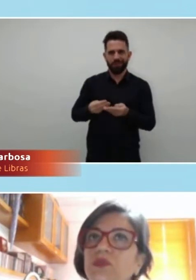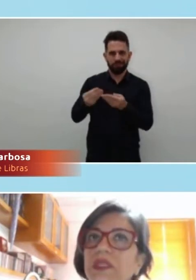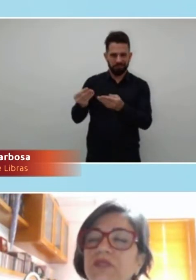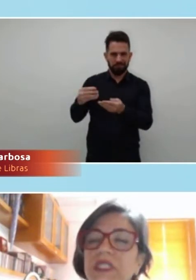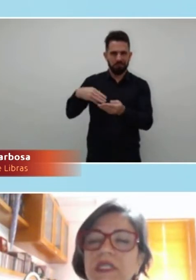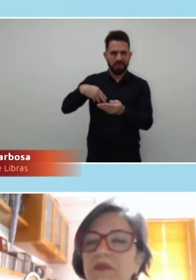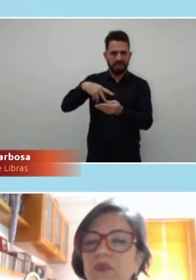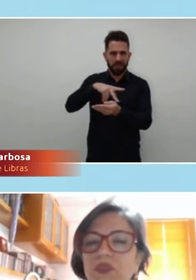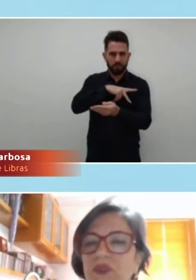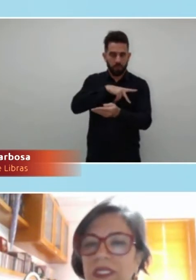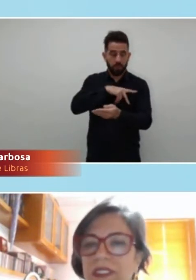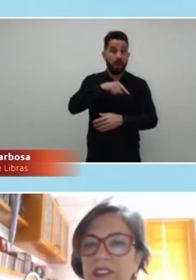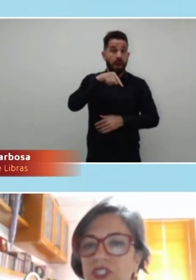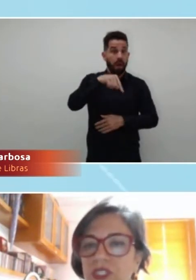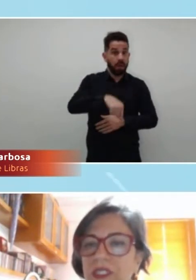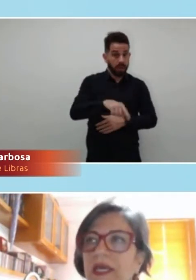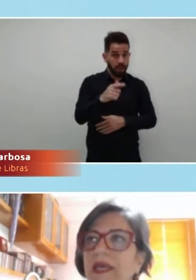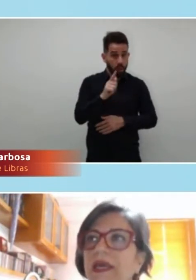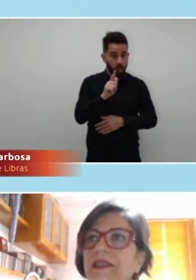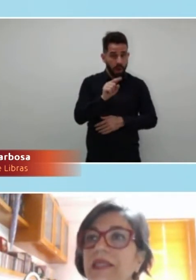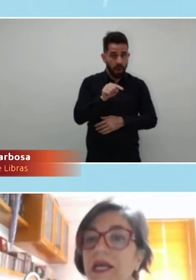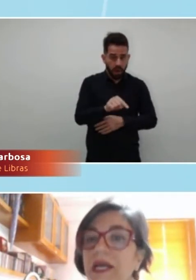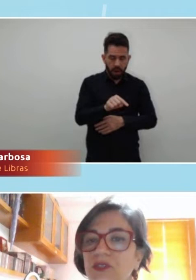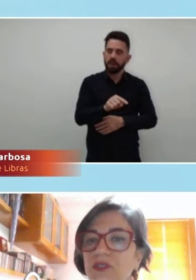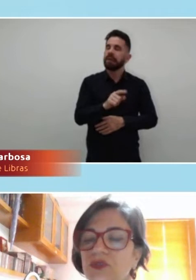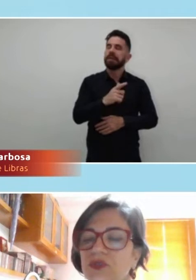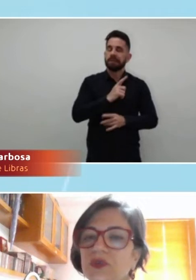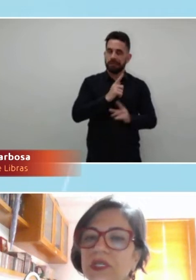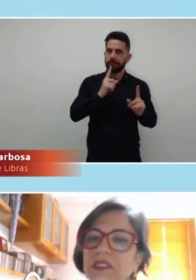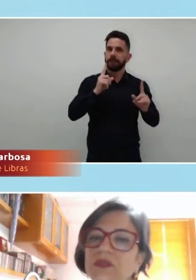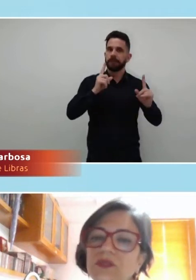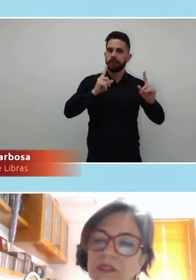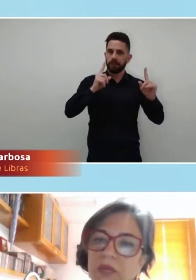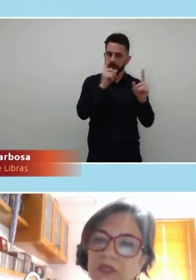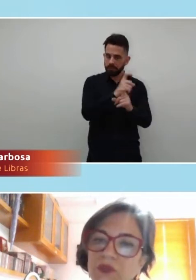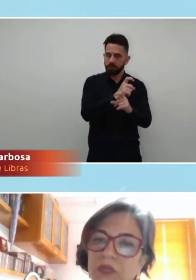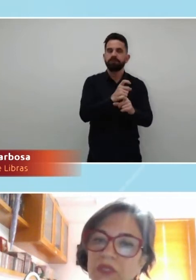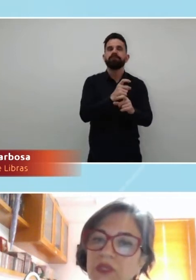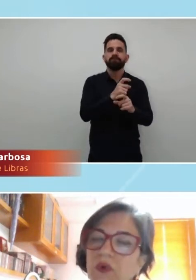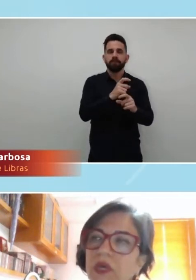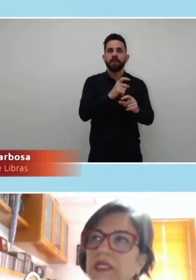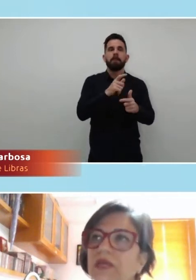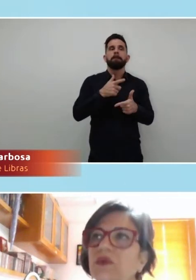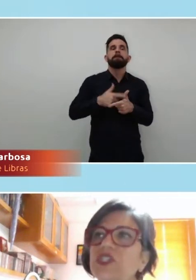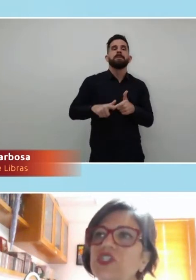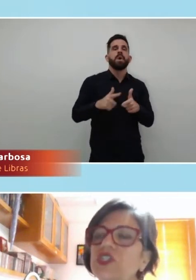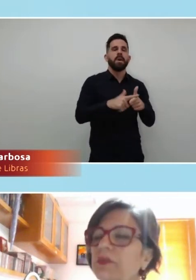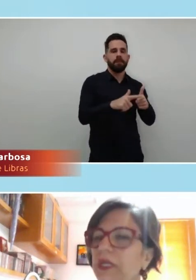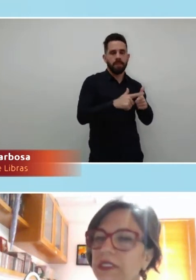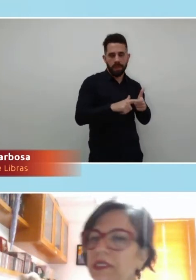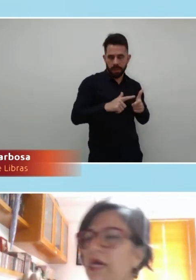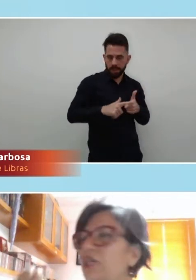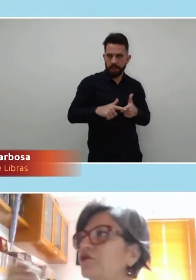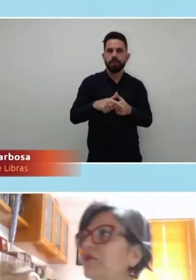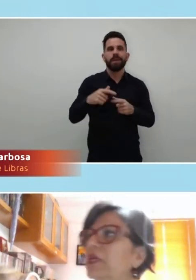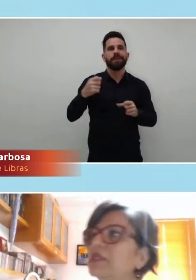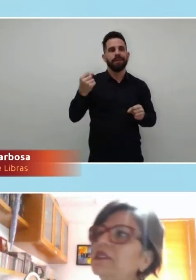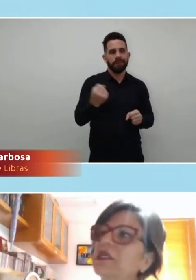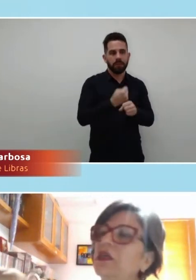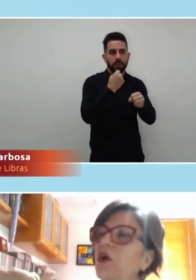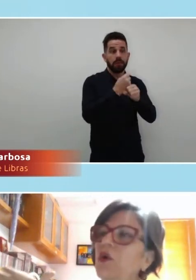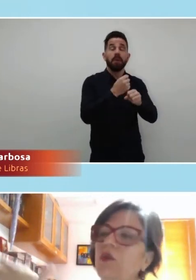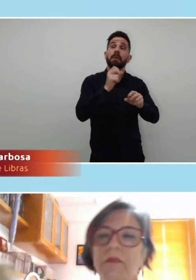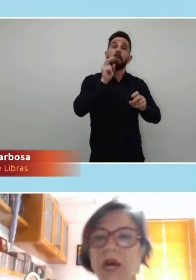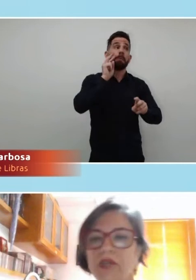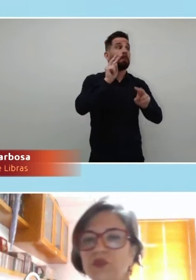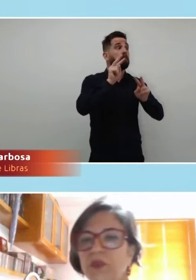uma deficiência muito grande nas construções dos espaços urbanos em Goiânia. Quando a gente anda pela cidade, vê assim